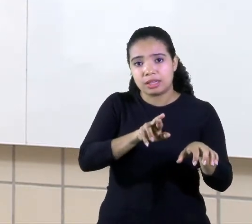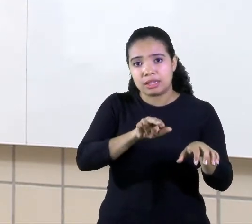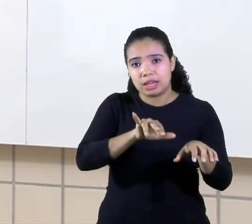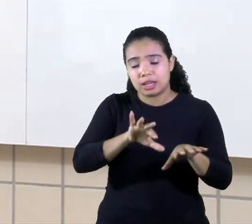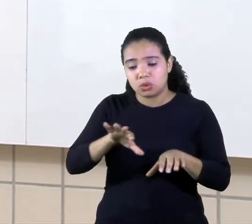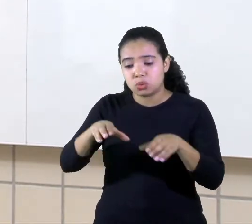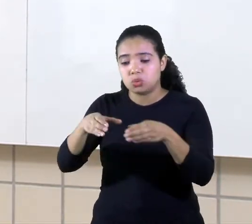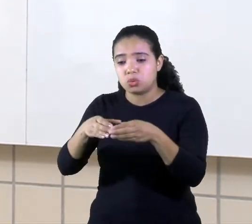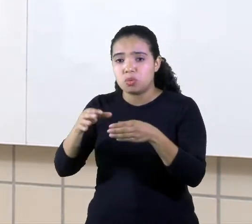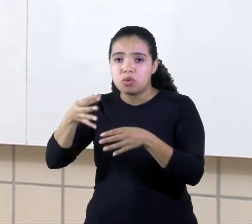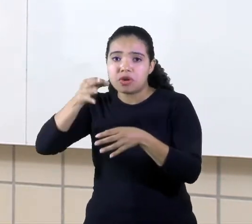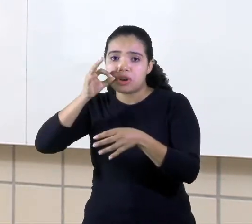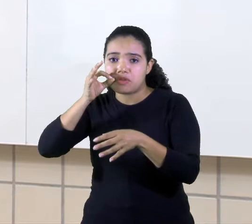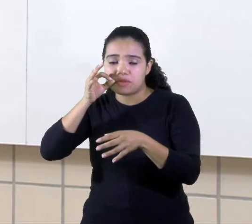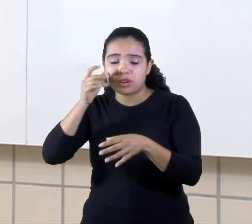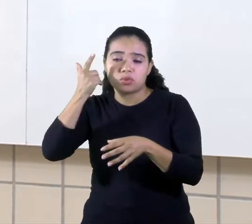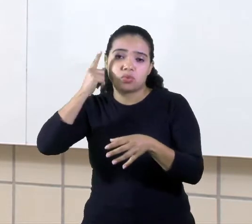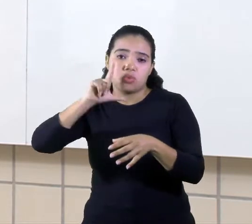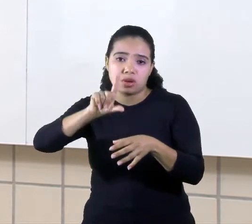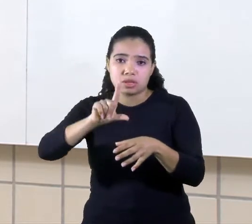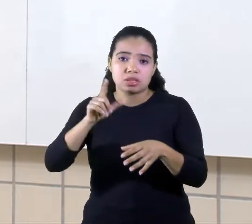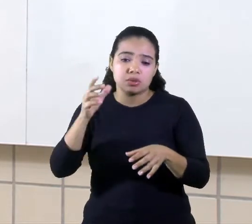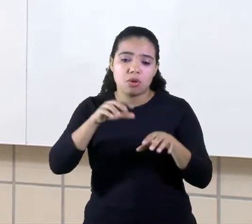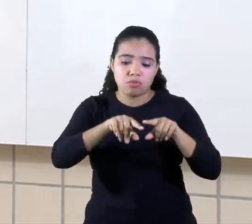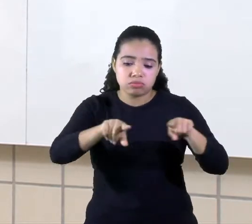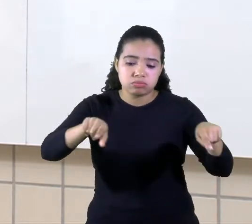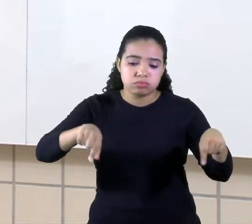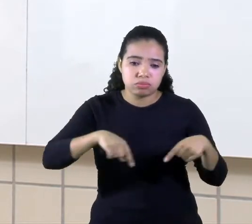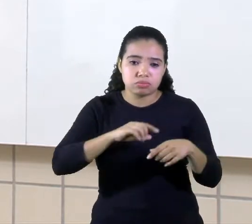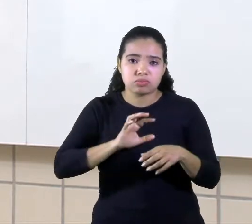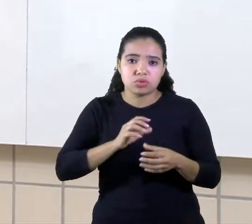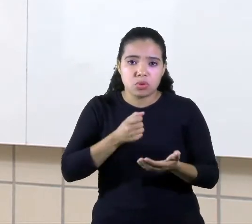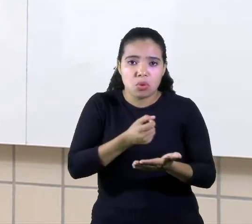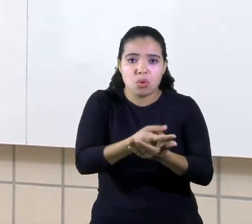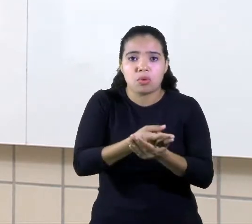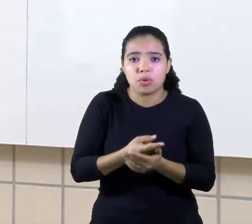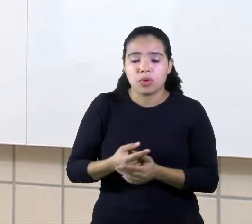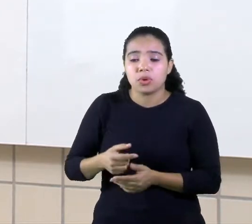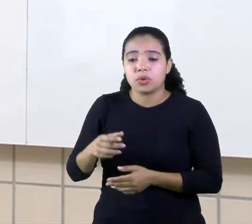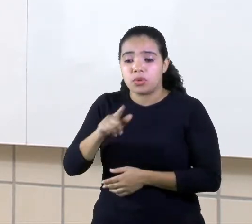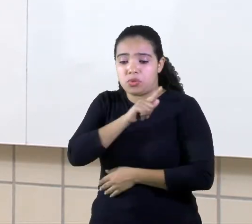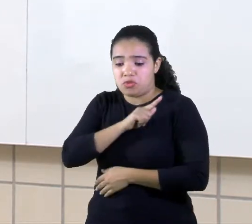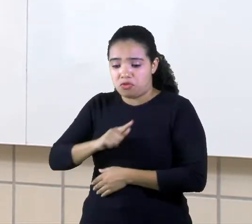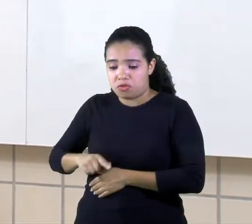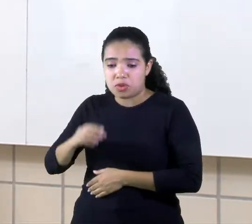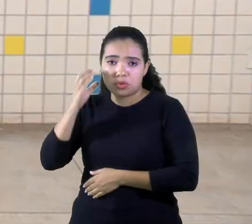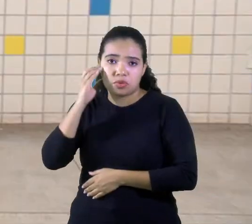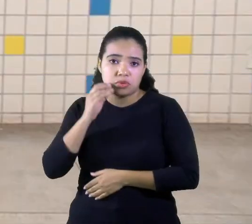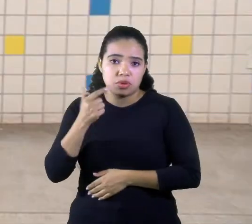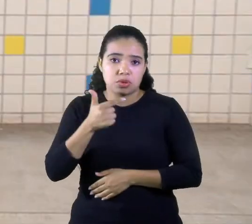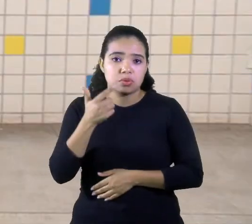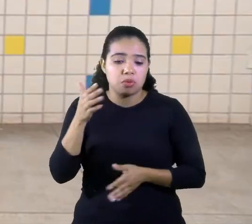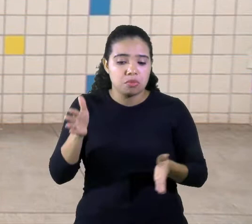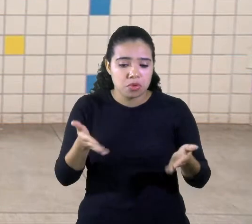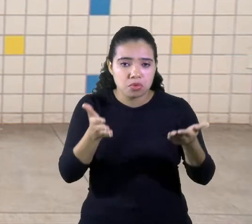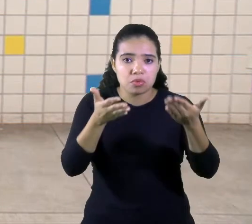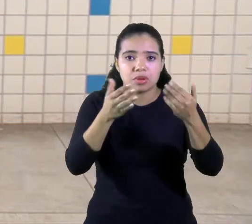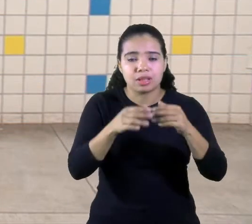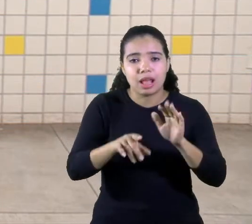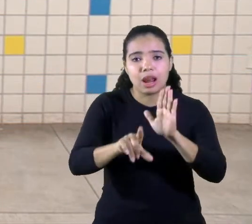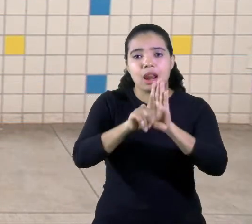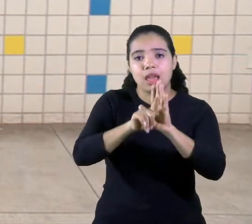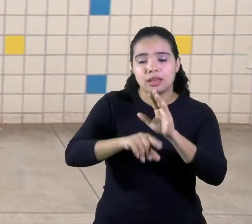cafeeira, conseguiu ter acesso a essas terras que o governo de Dom Pedro II promoveu, através da Lei